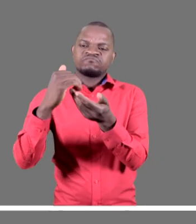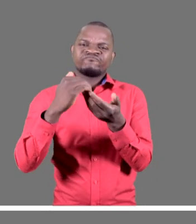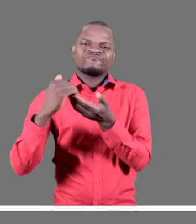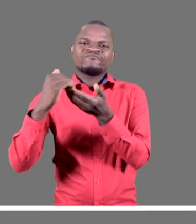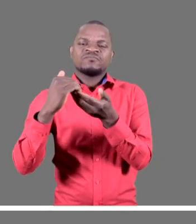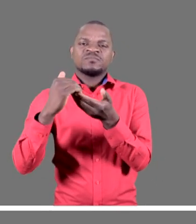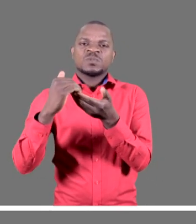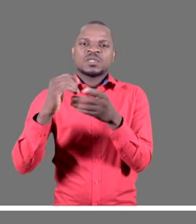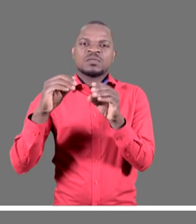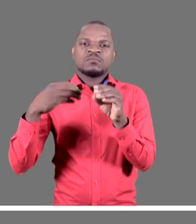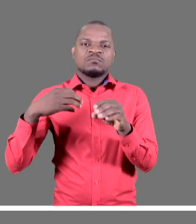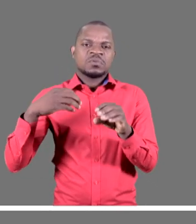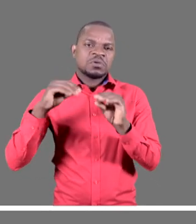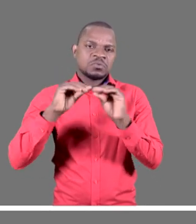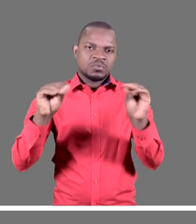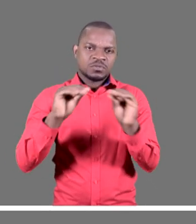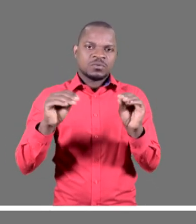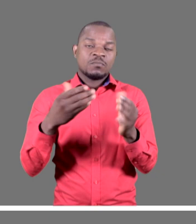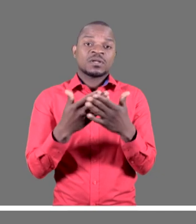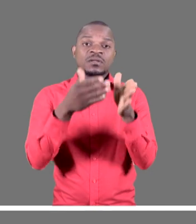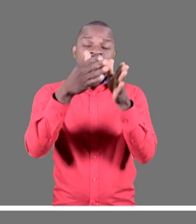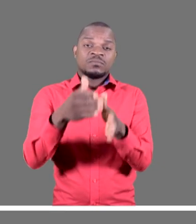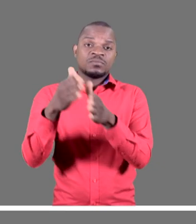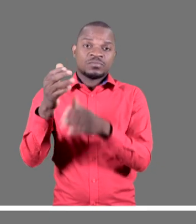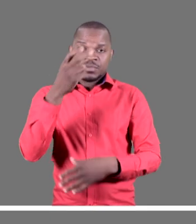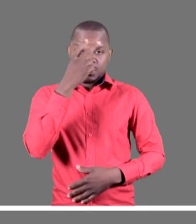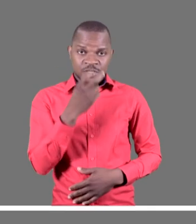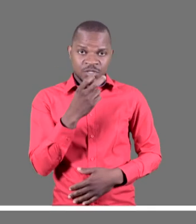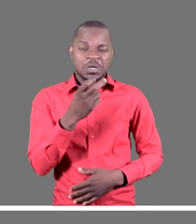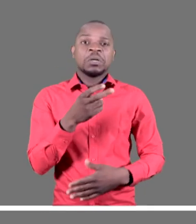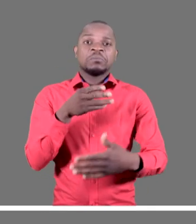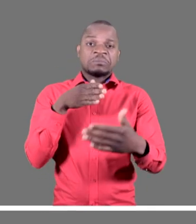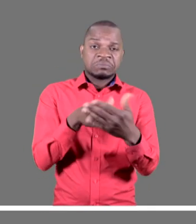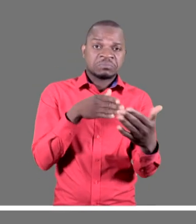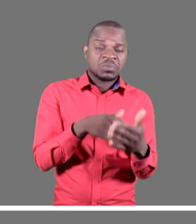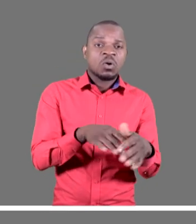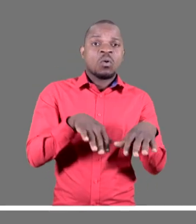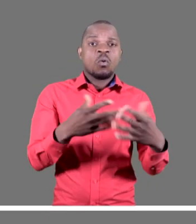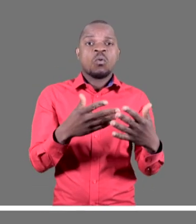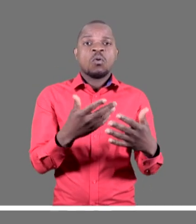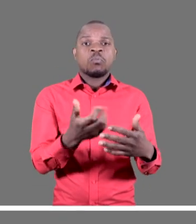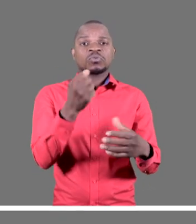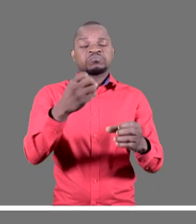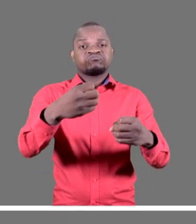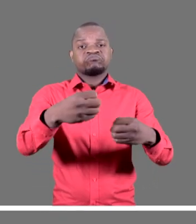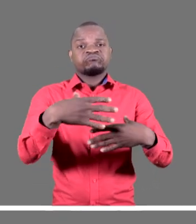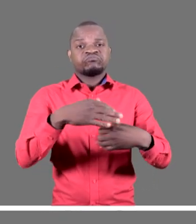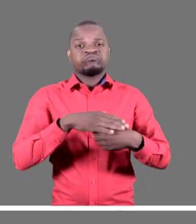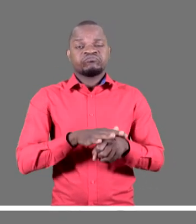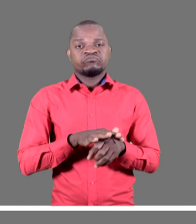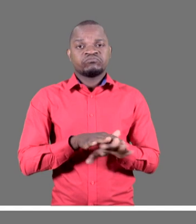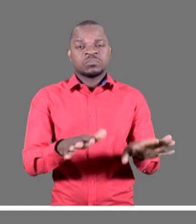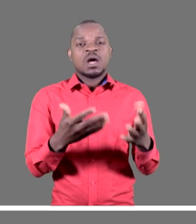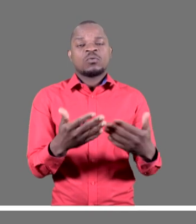educação para evitar que as pessoas com deficiência visual possam estar em uma situação de risco, de infecção, no